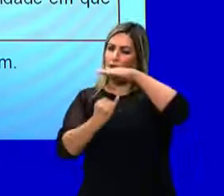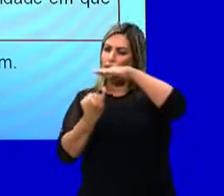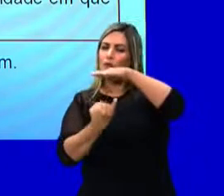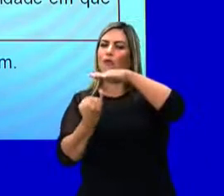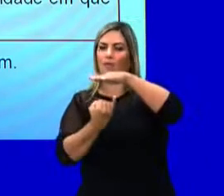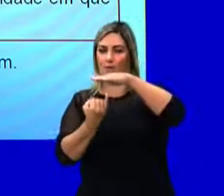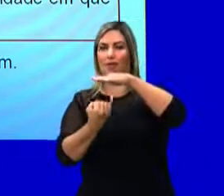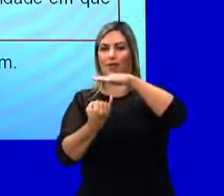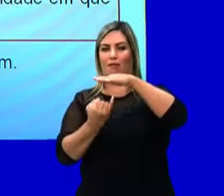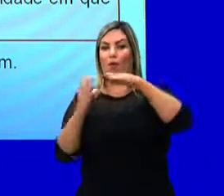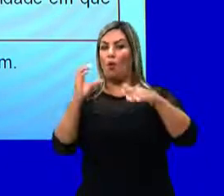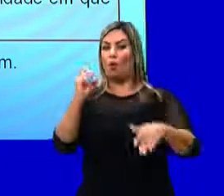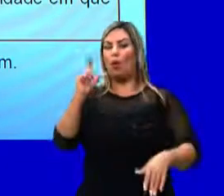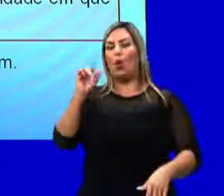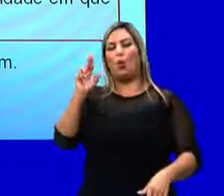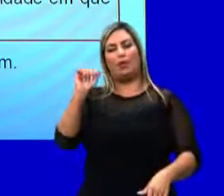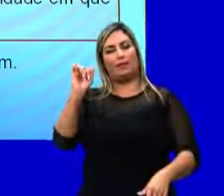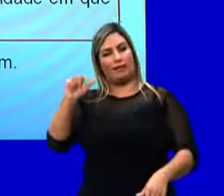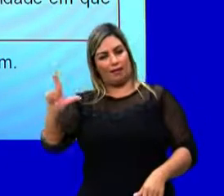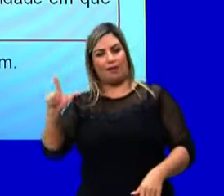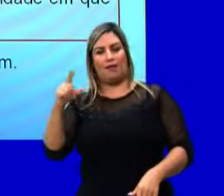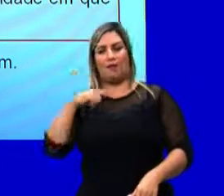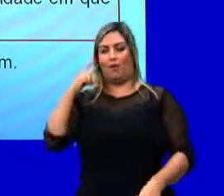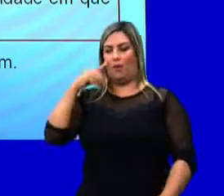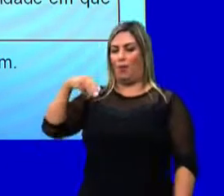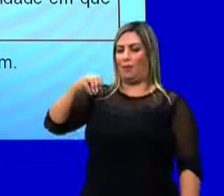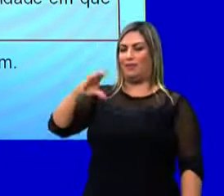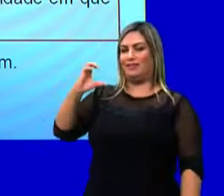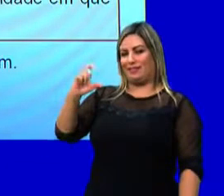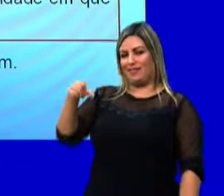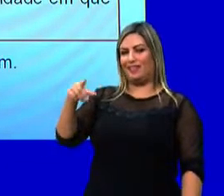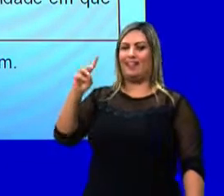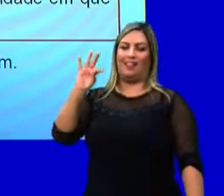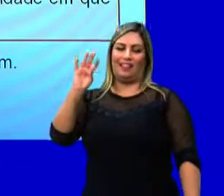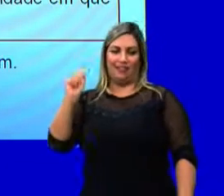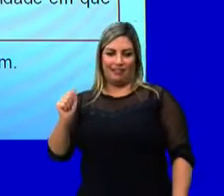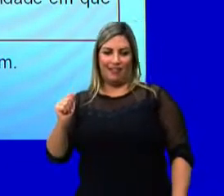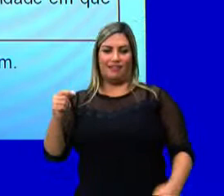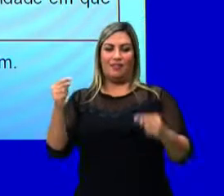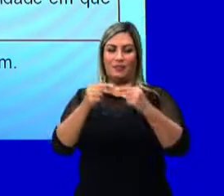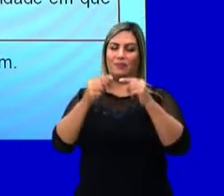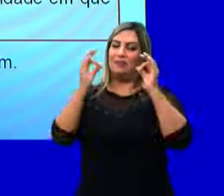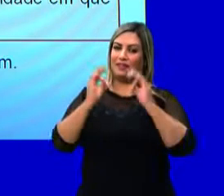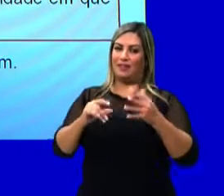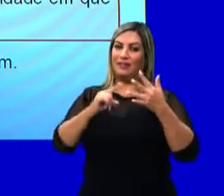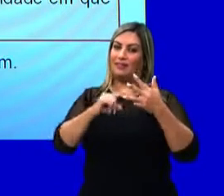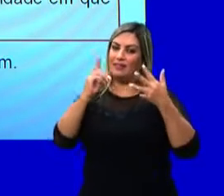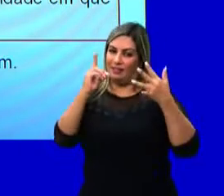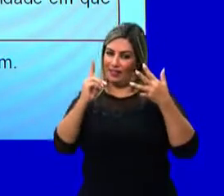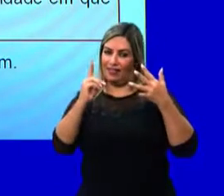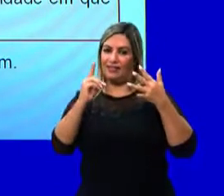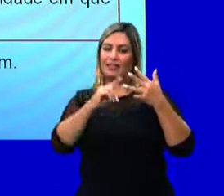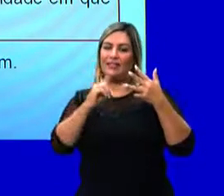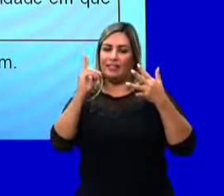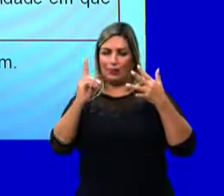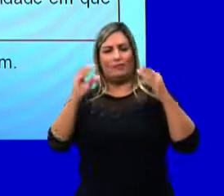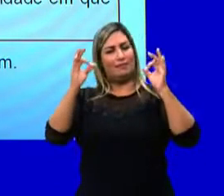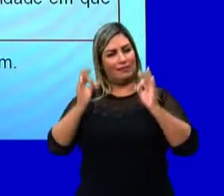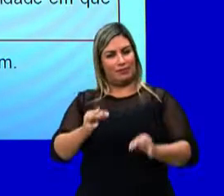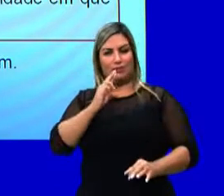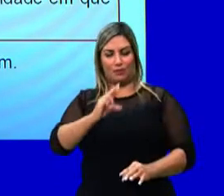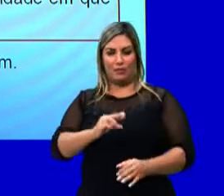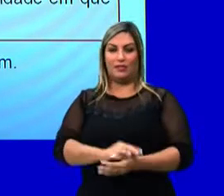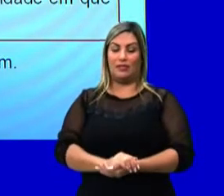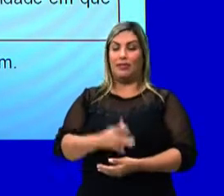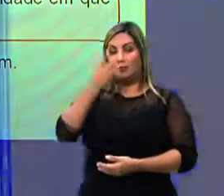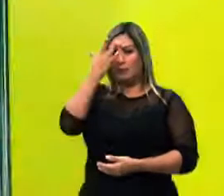coloquialismo e uma linguagem formal, como mercê e tá, apropriados para uma situação de informalidade